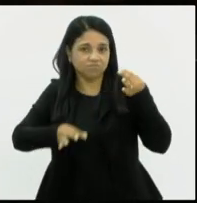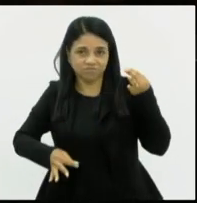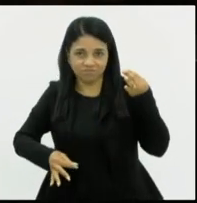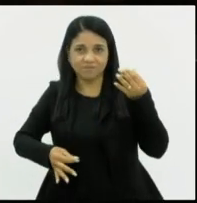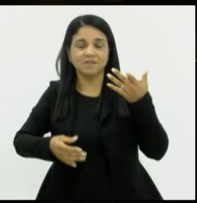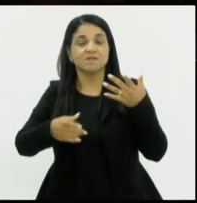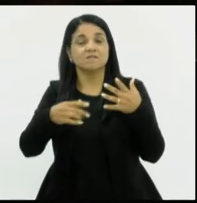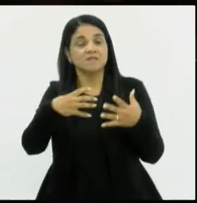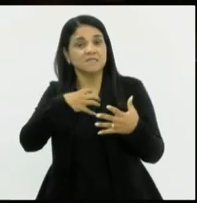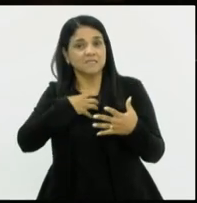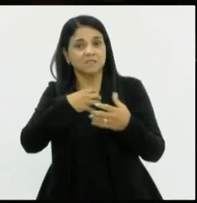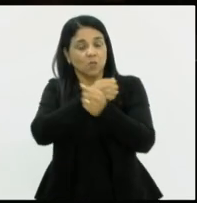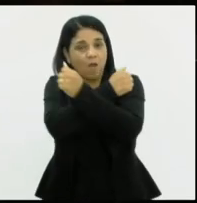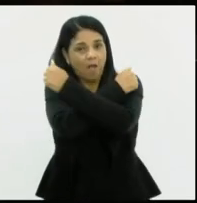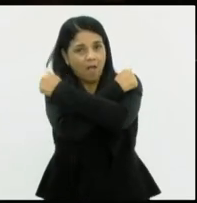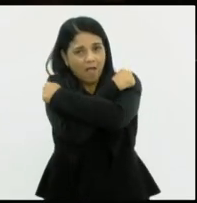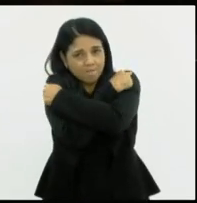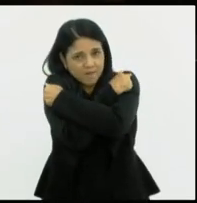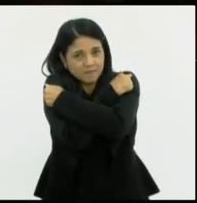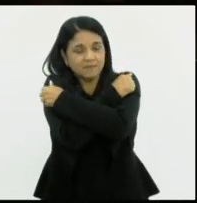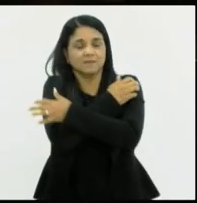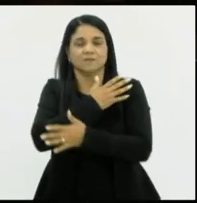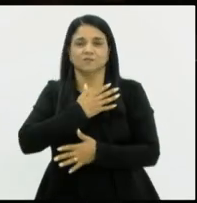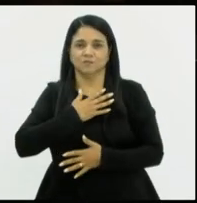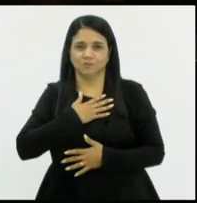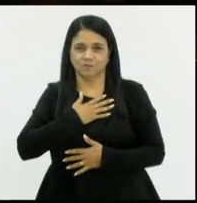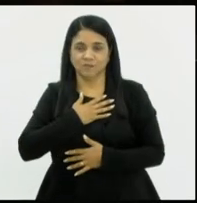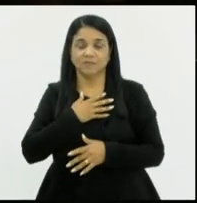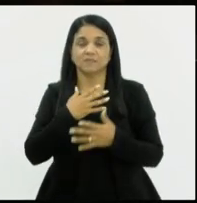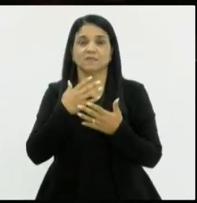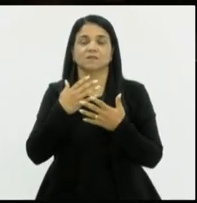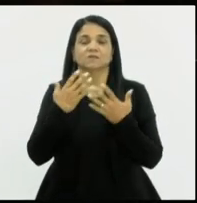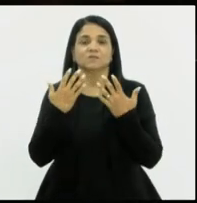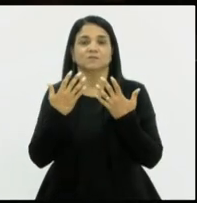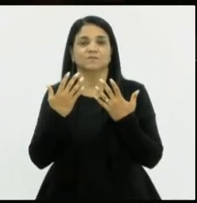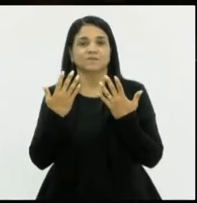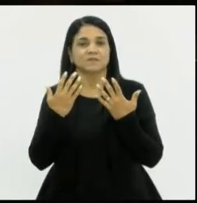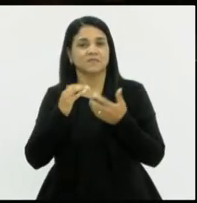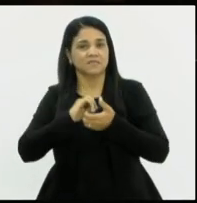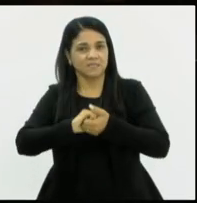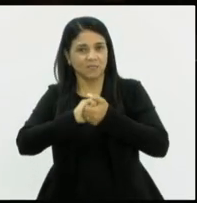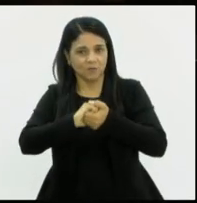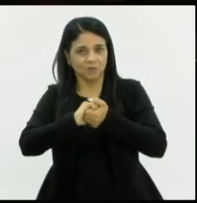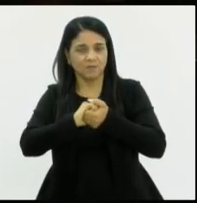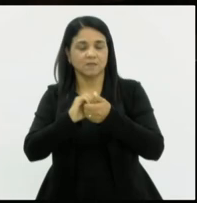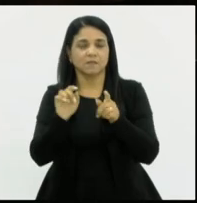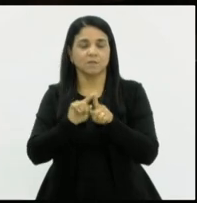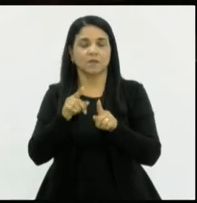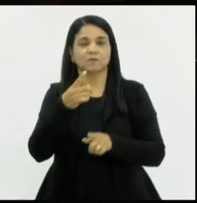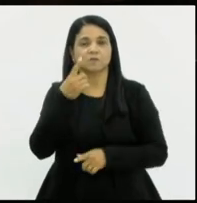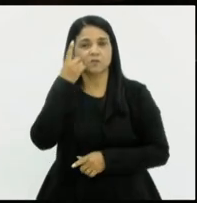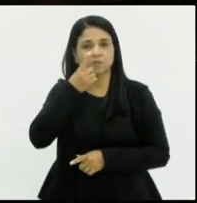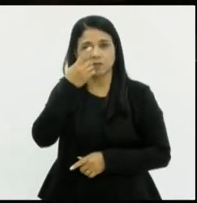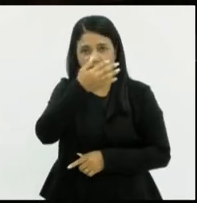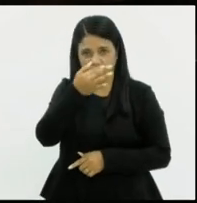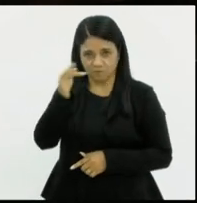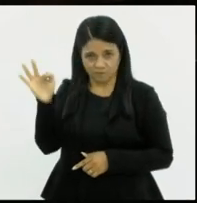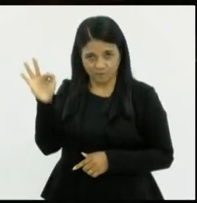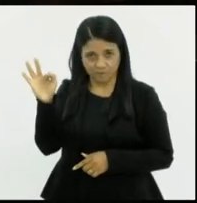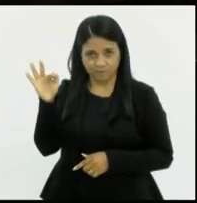abraçados por mim. Quero também saudar os deputados federais também que se encontram